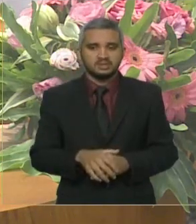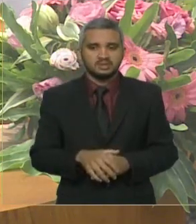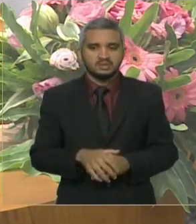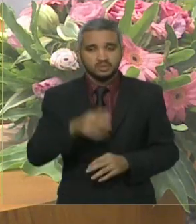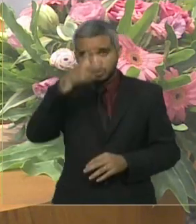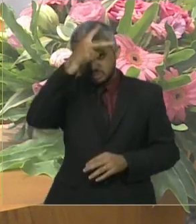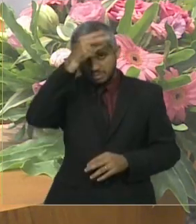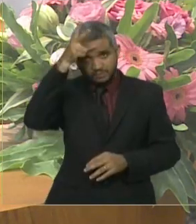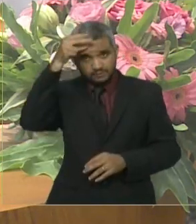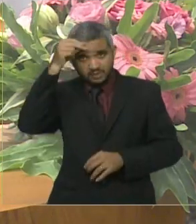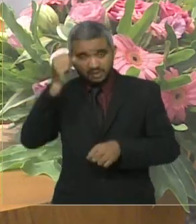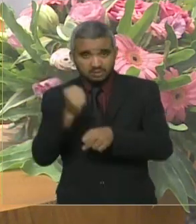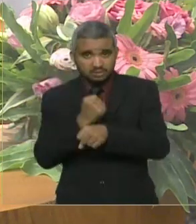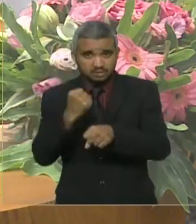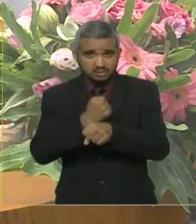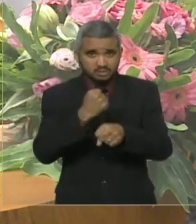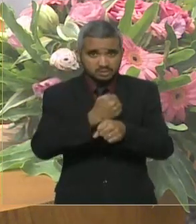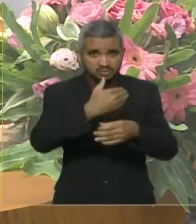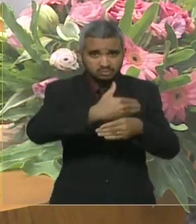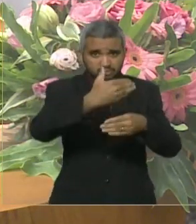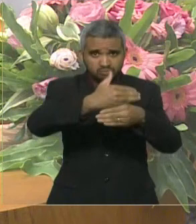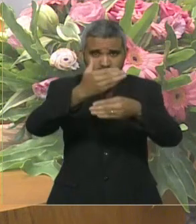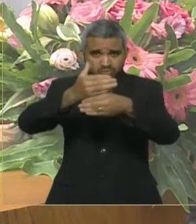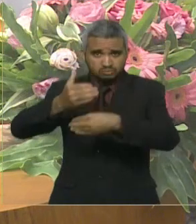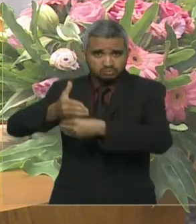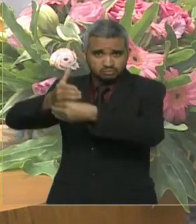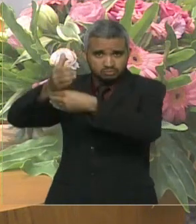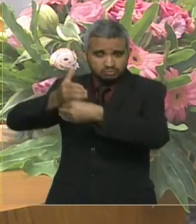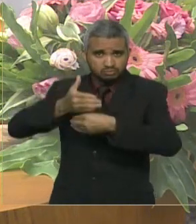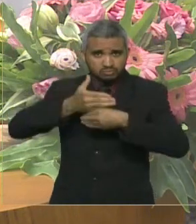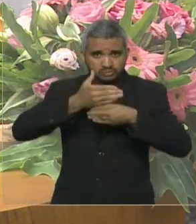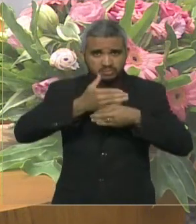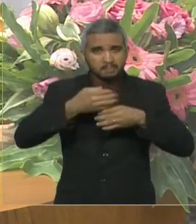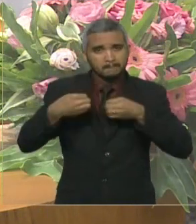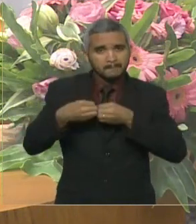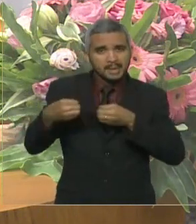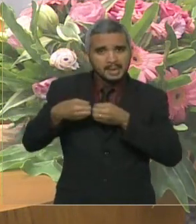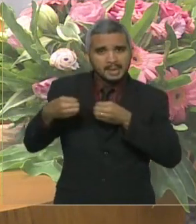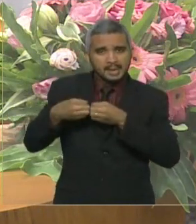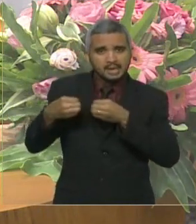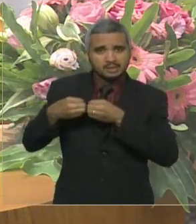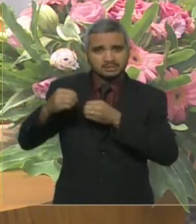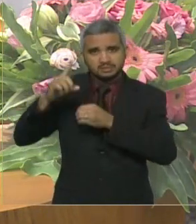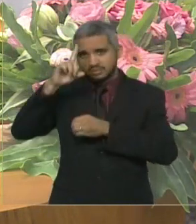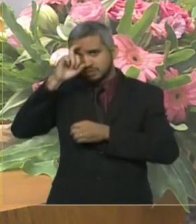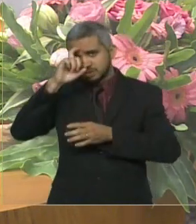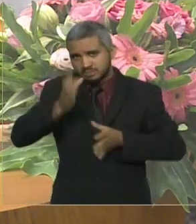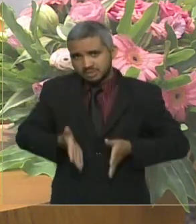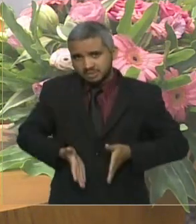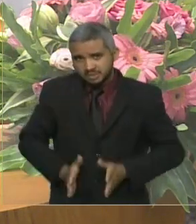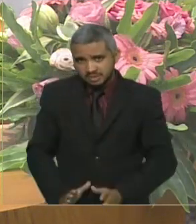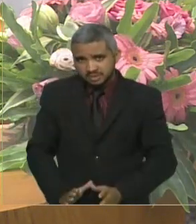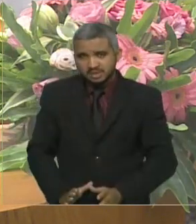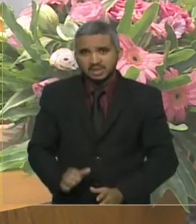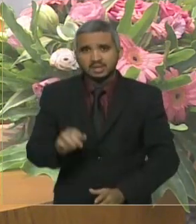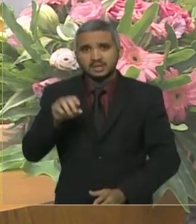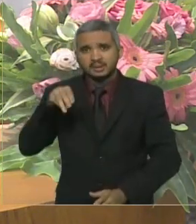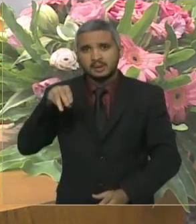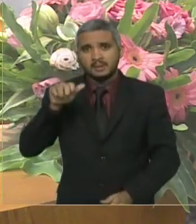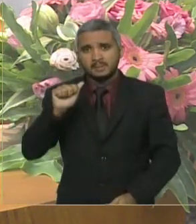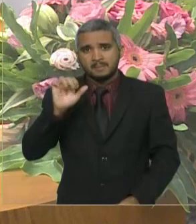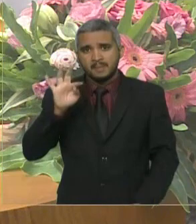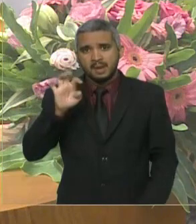aonde foi construído esse anexo, lá do lado da maternidade, do hospital materno-infantil.